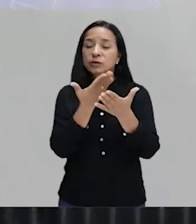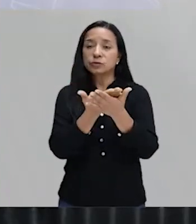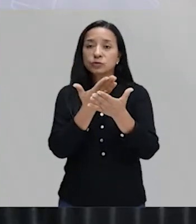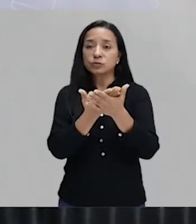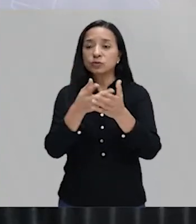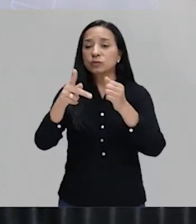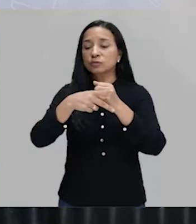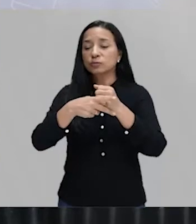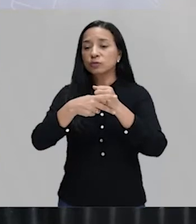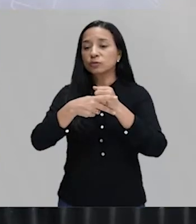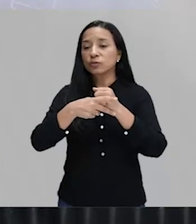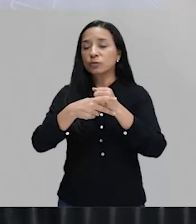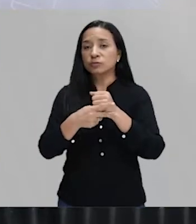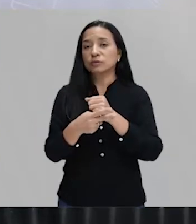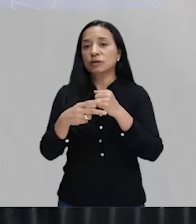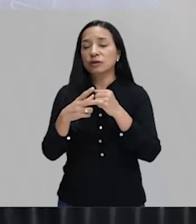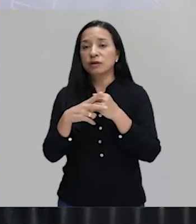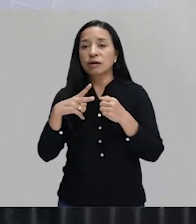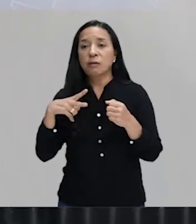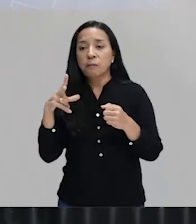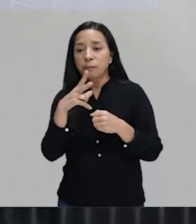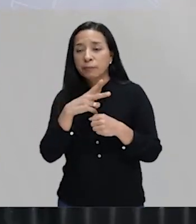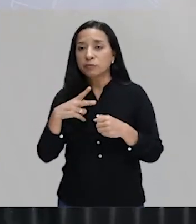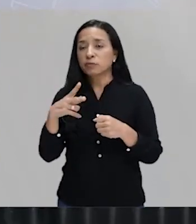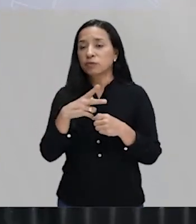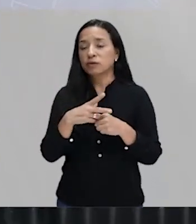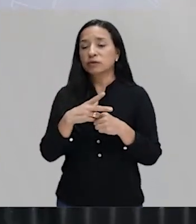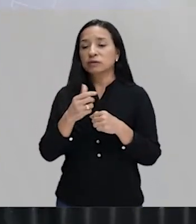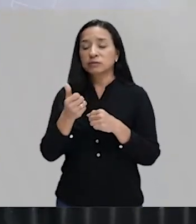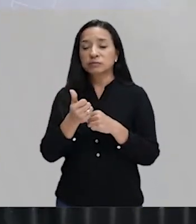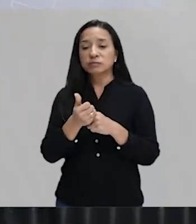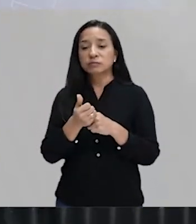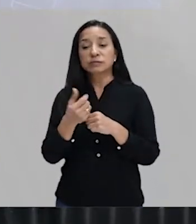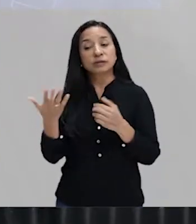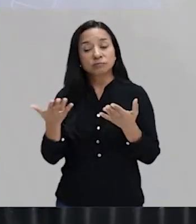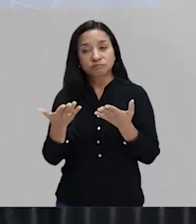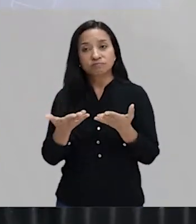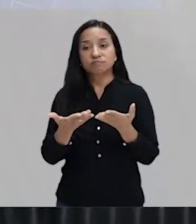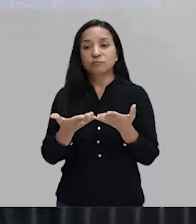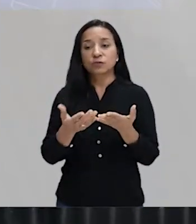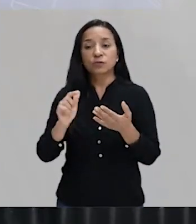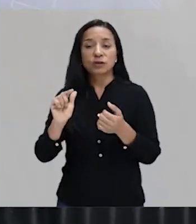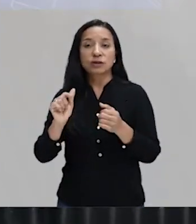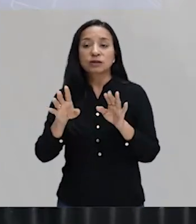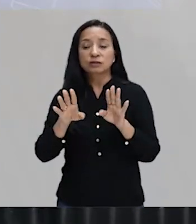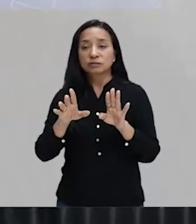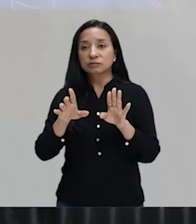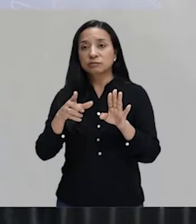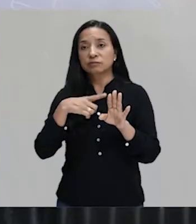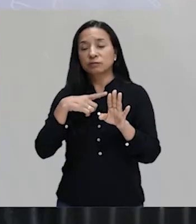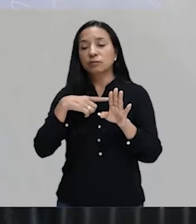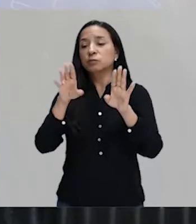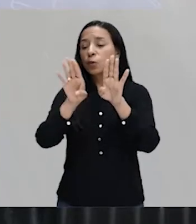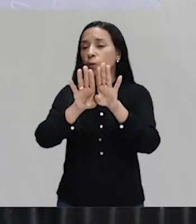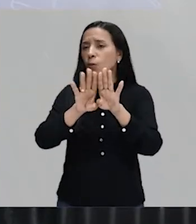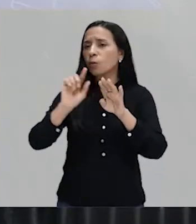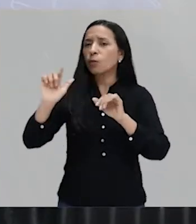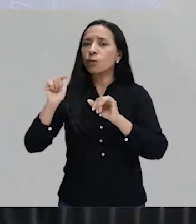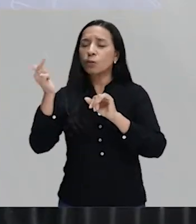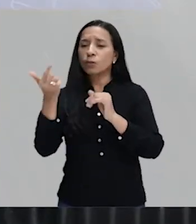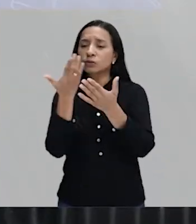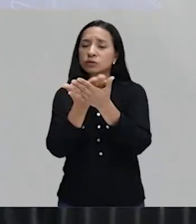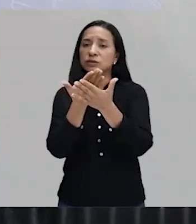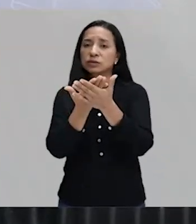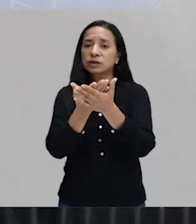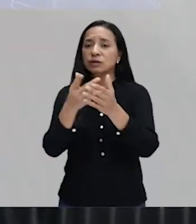vimos pronomes possessivos e pronomes demonstrativos. E nós vamos ter ainda outras aulas sobre pronomes, que nós vamos falar sobre o quê?